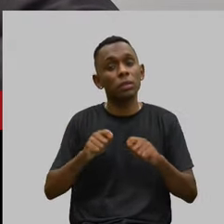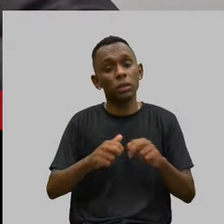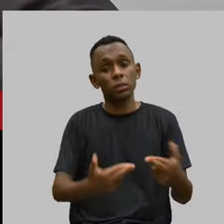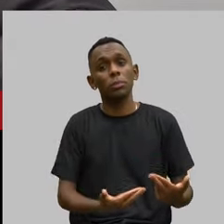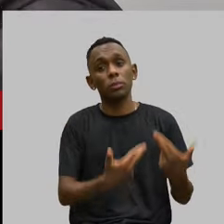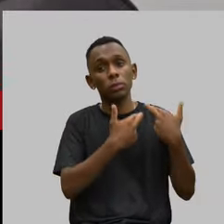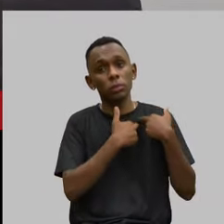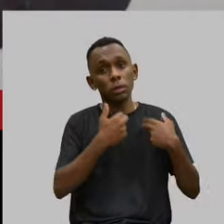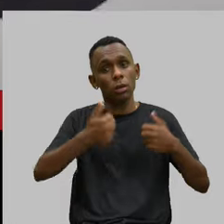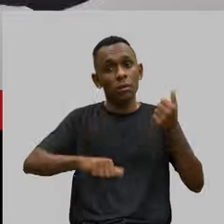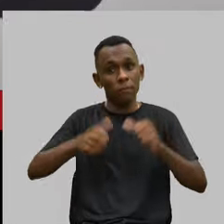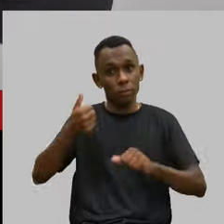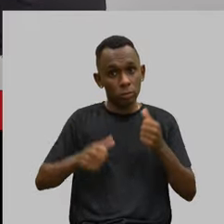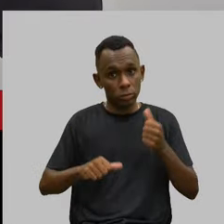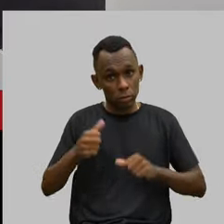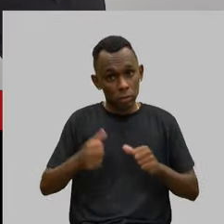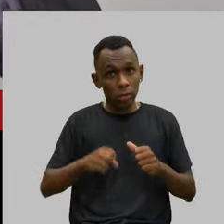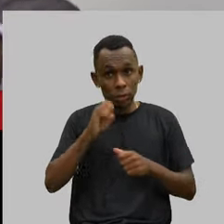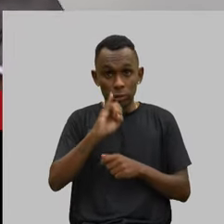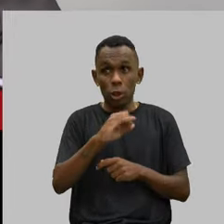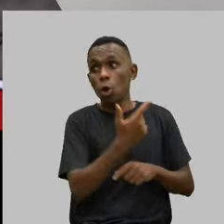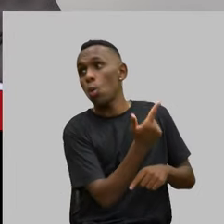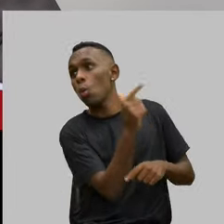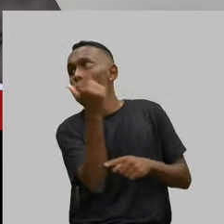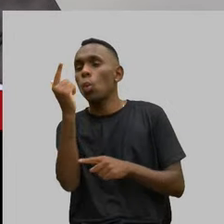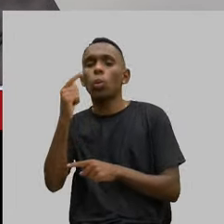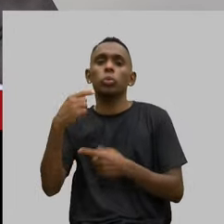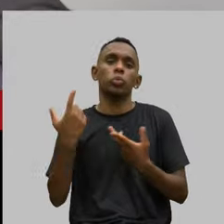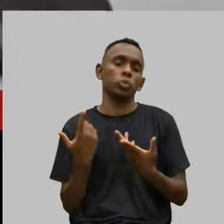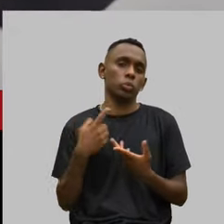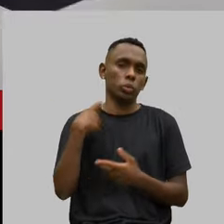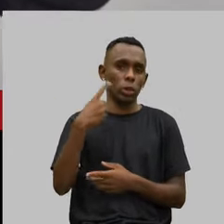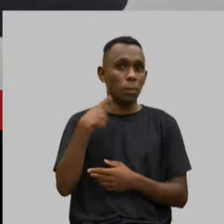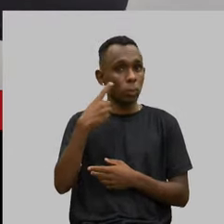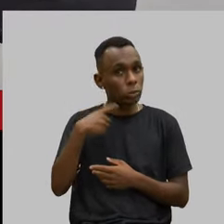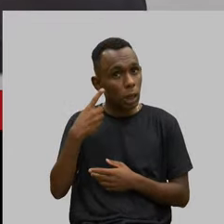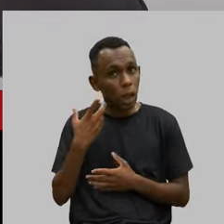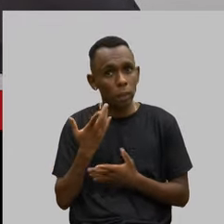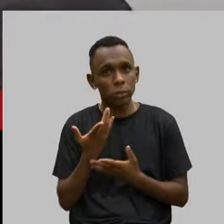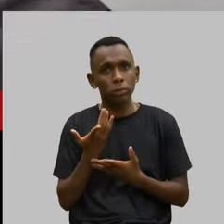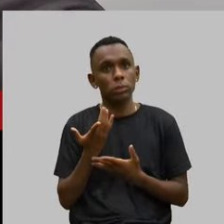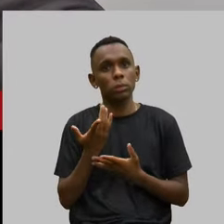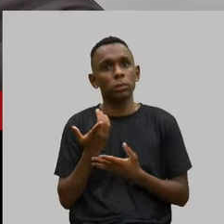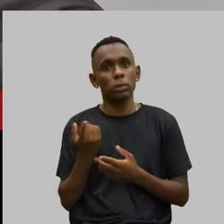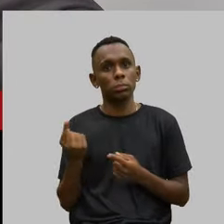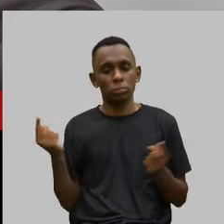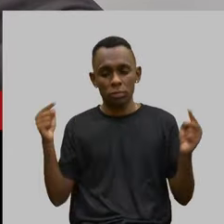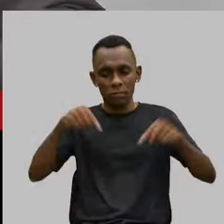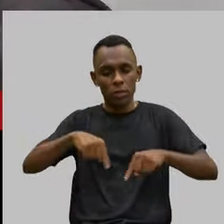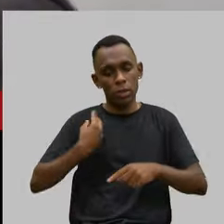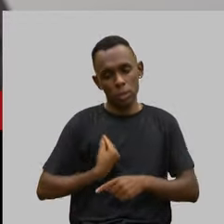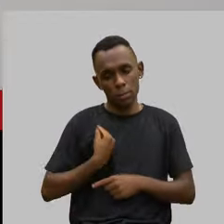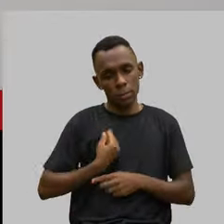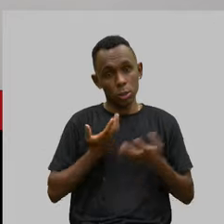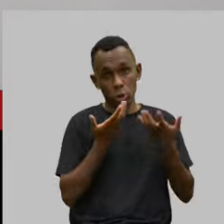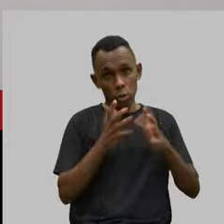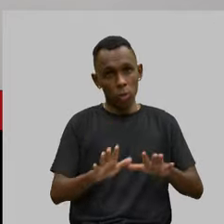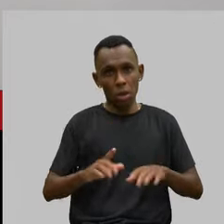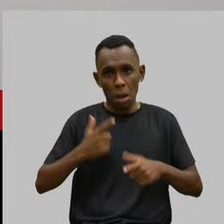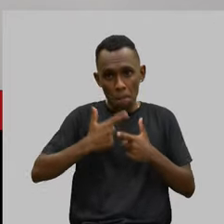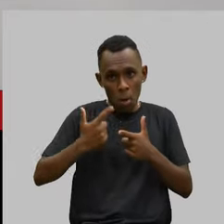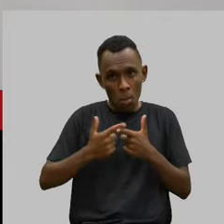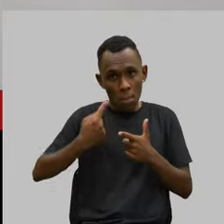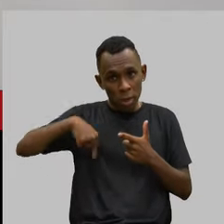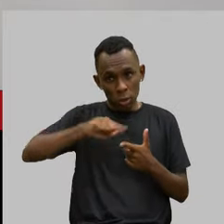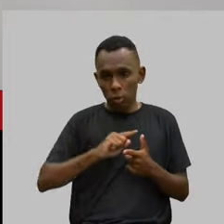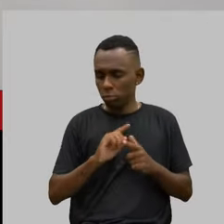fiscalizador agora se outros deputados não desejam vir participar não é problema nosso